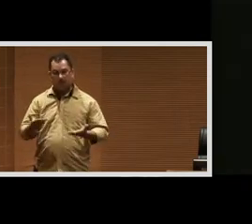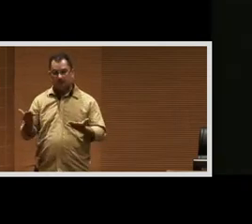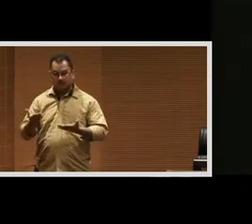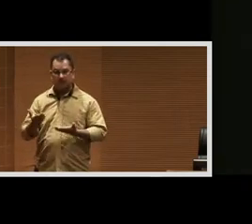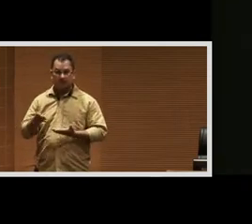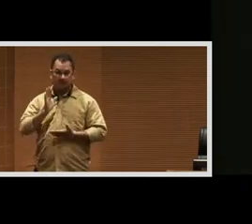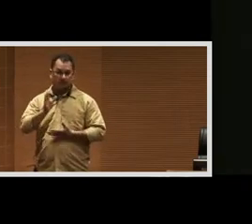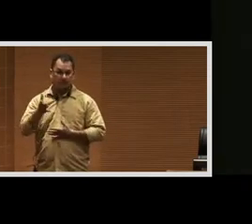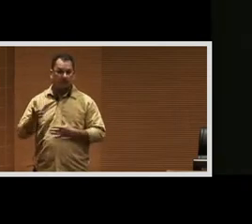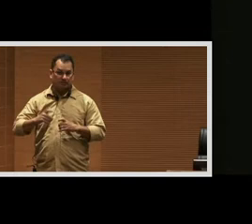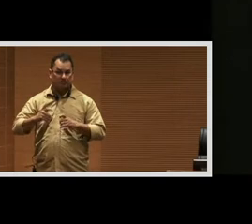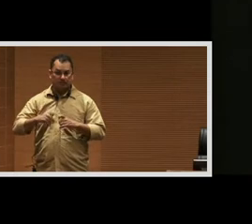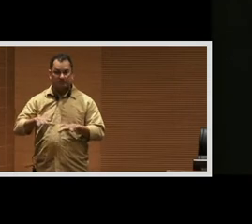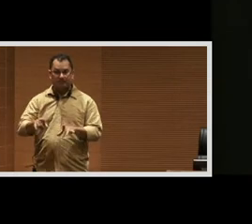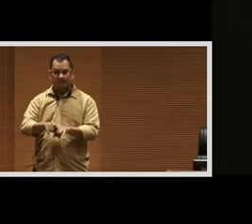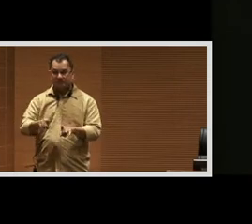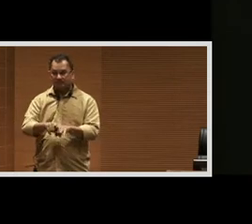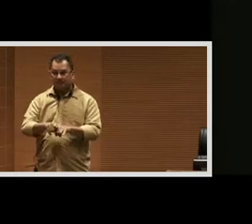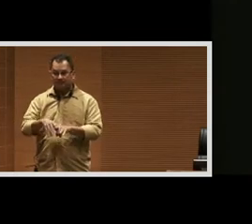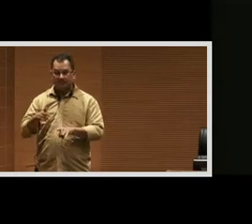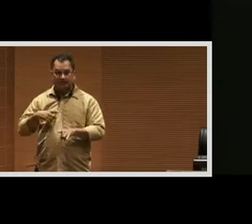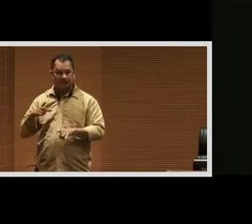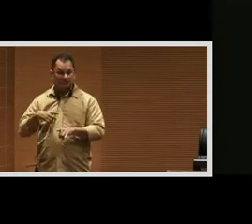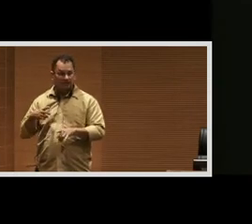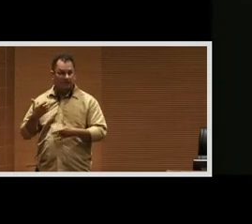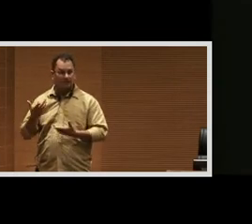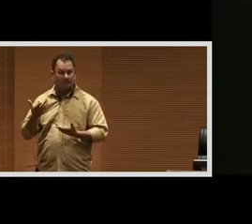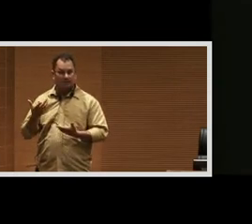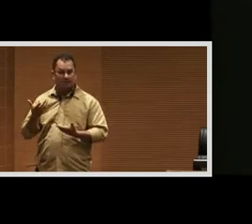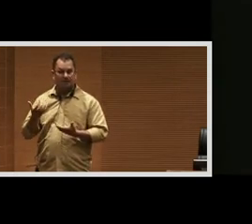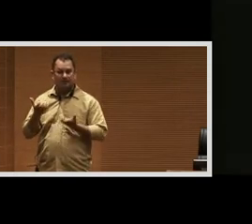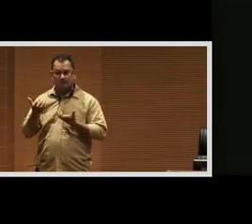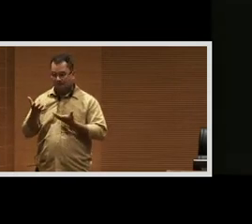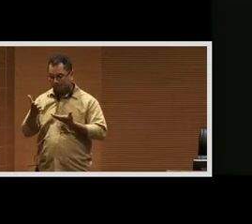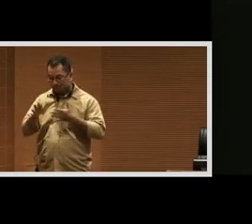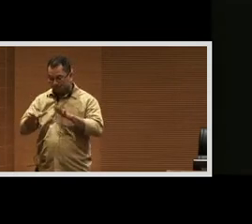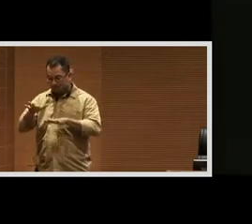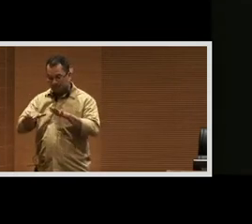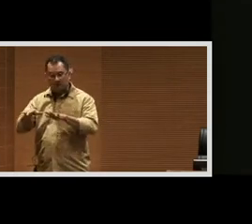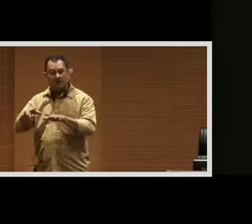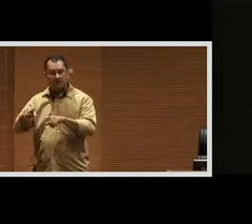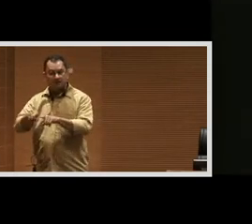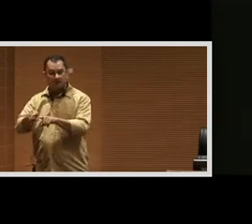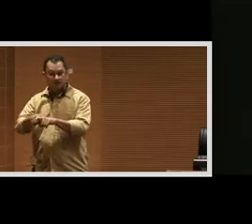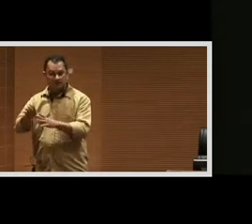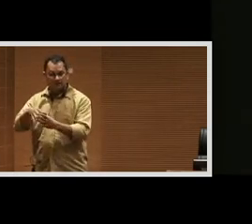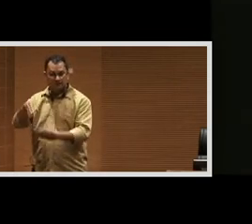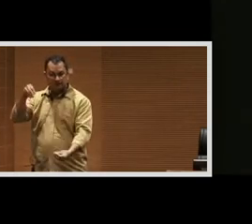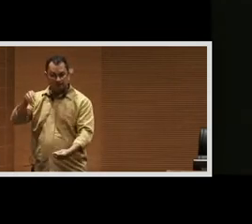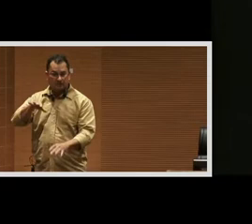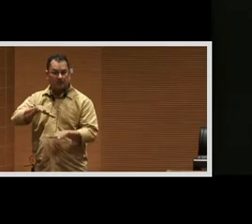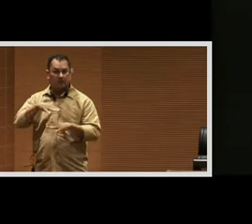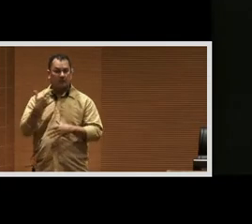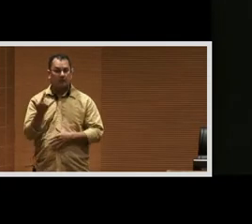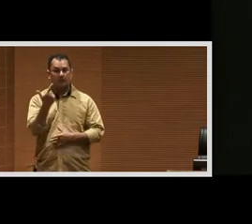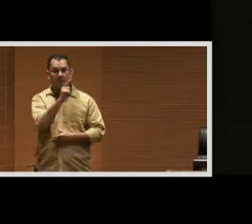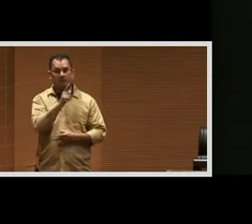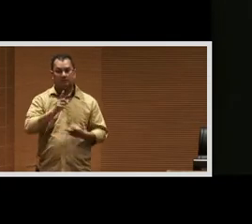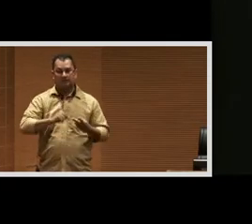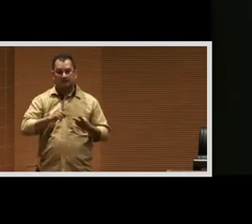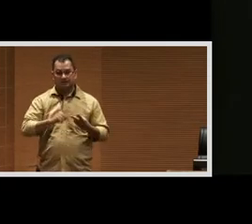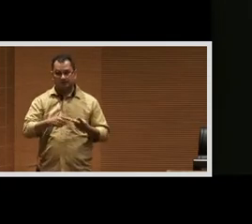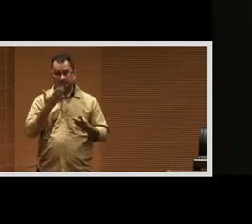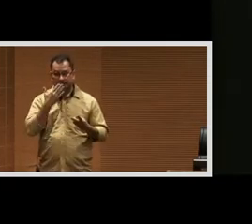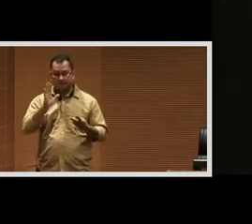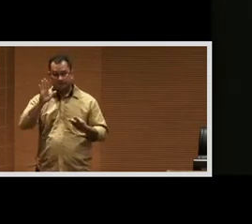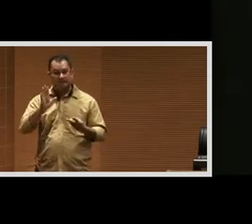pretende cuidar também de almas. Né? E a outra promessa, que ela seria tão eficaz de fazer isso que,